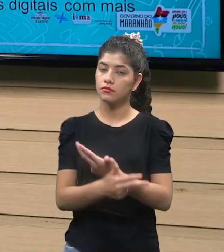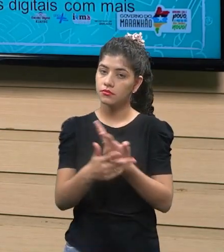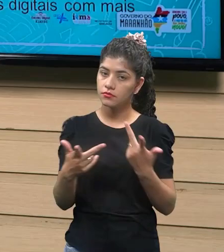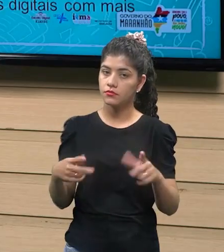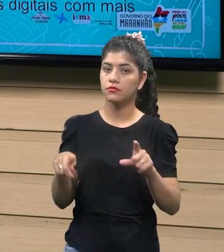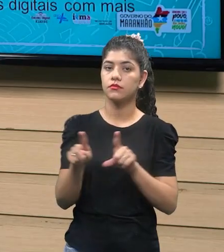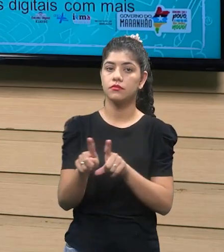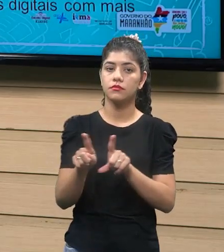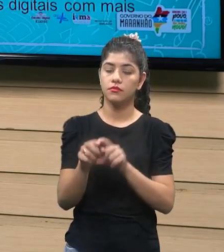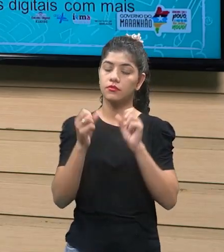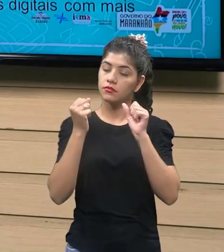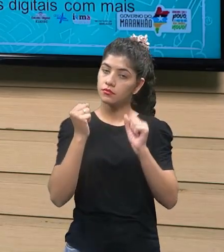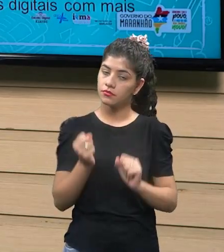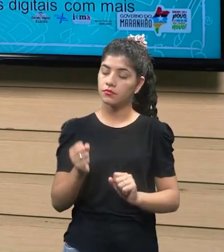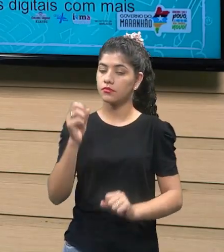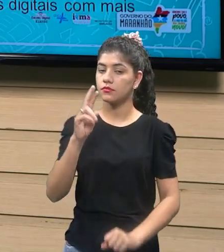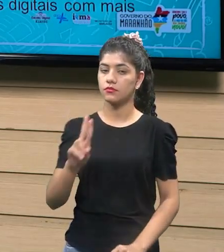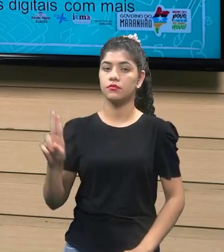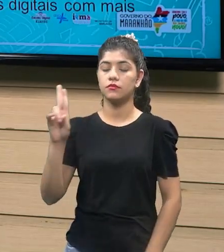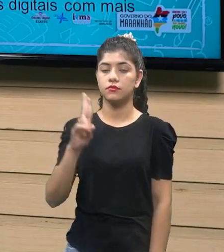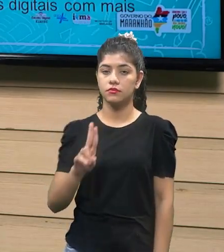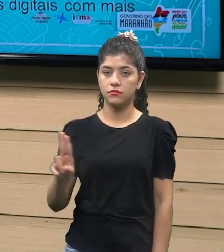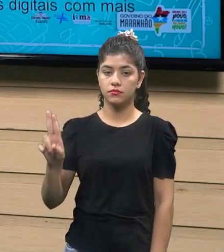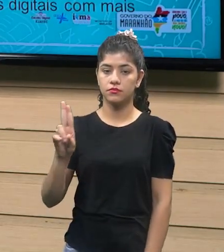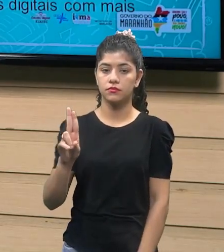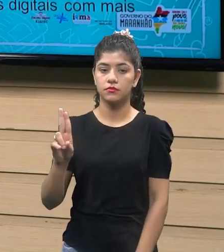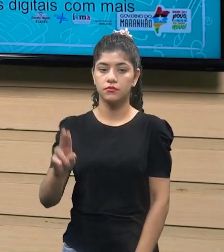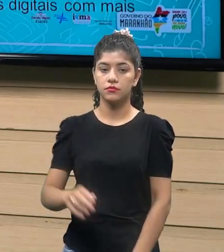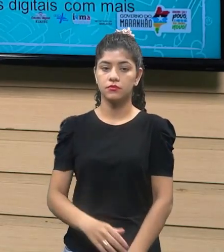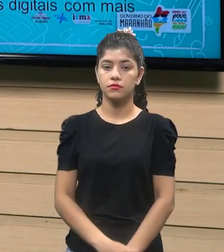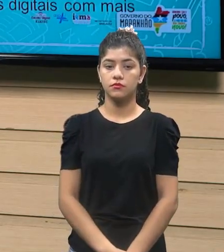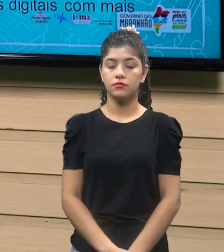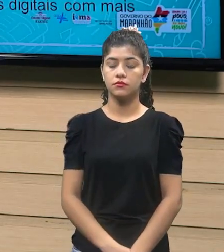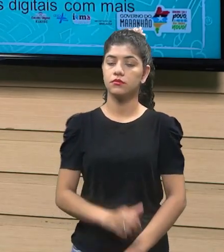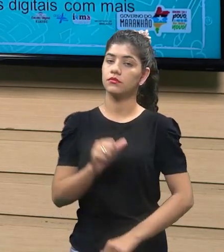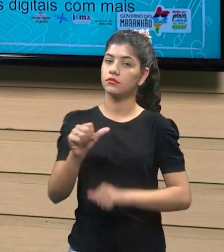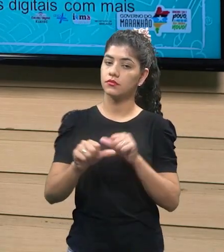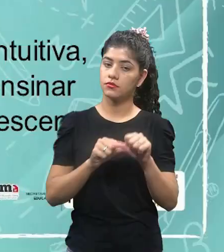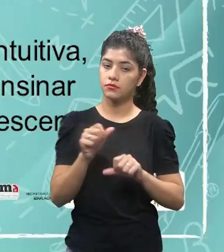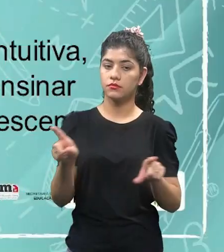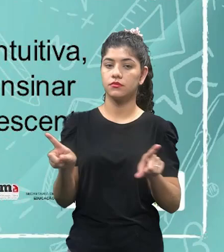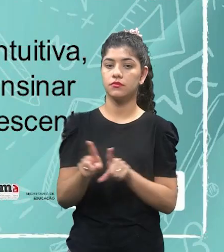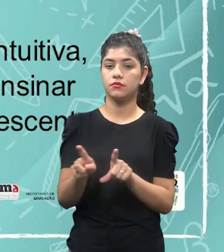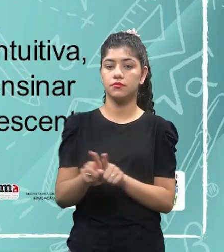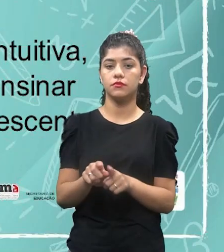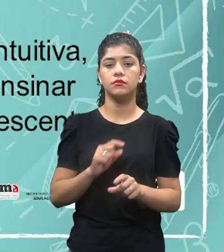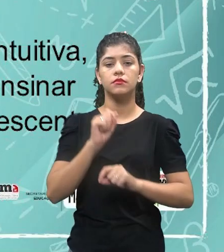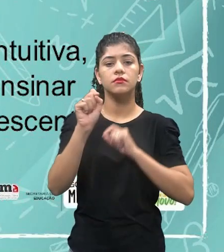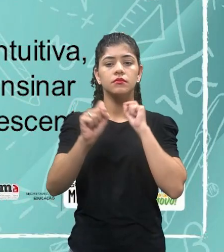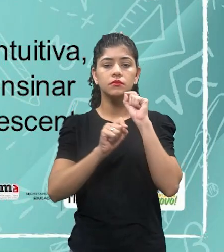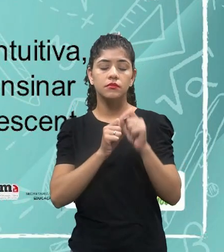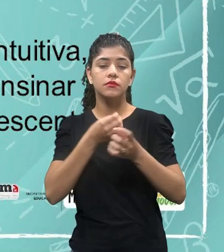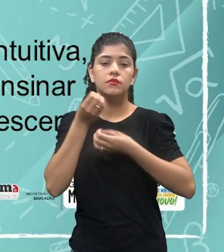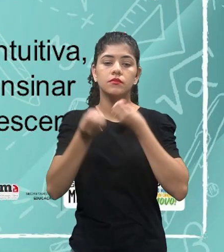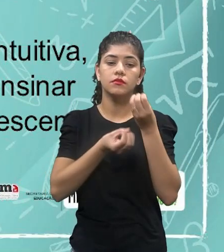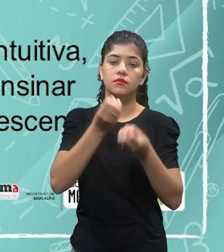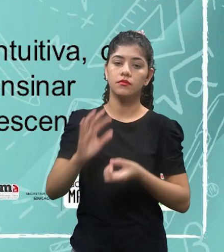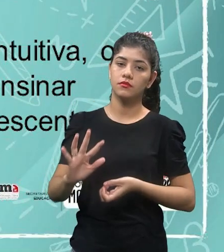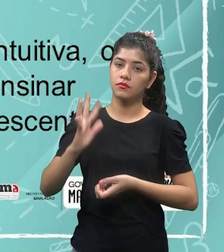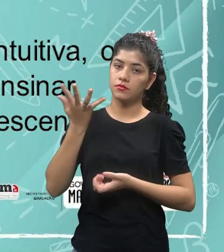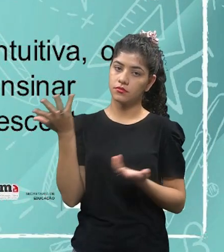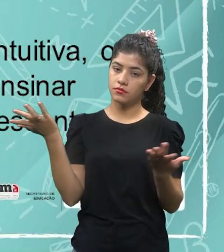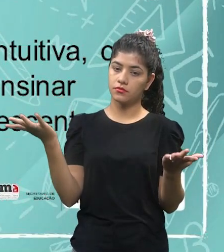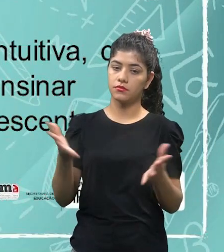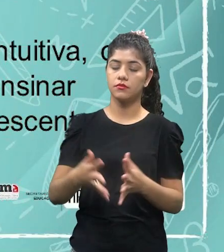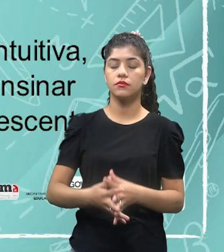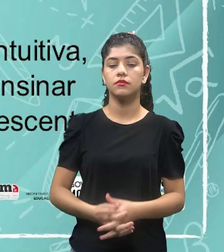jogos também que você possa aplicar o Scratch e modificar alguma coisa. O que é e como funciona o